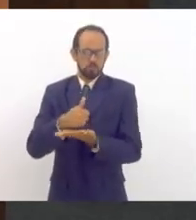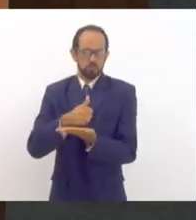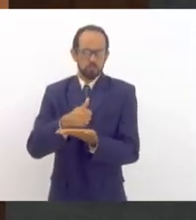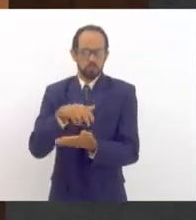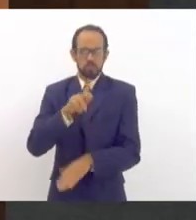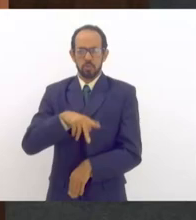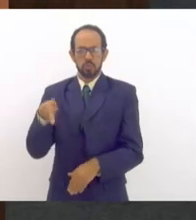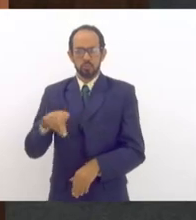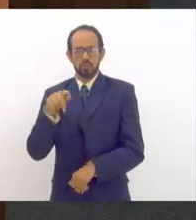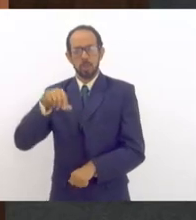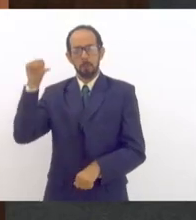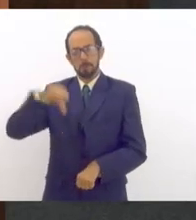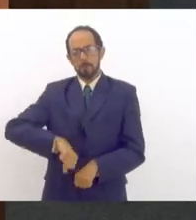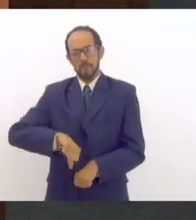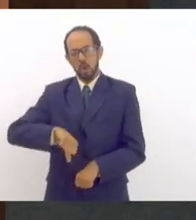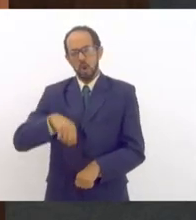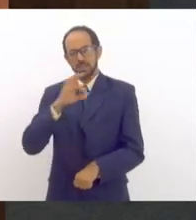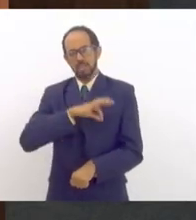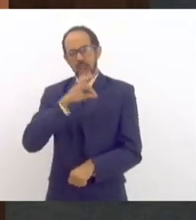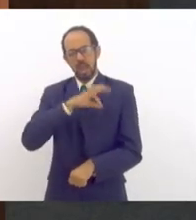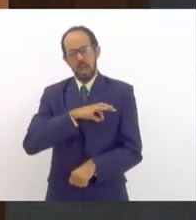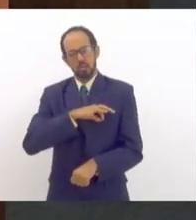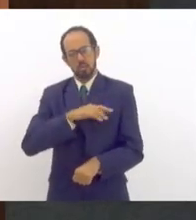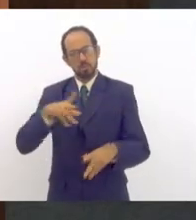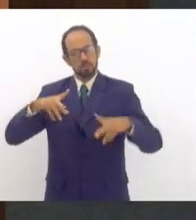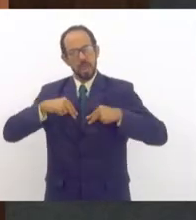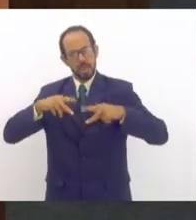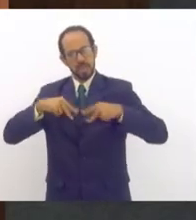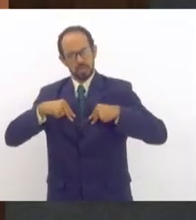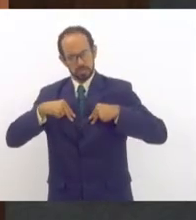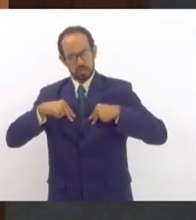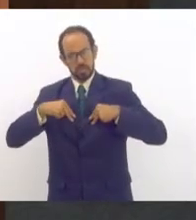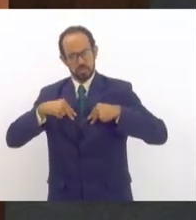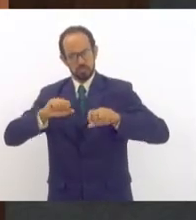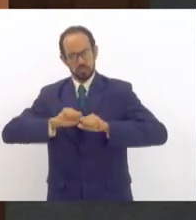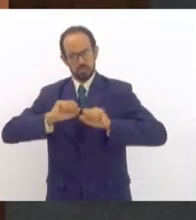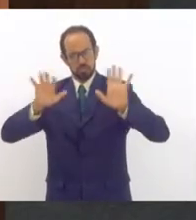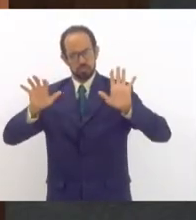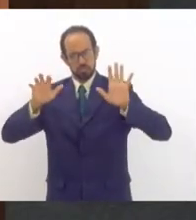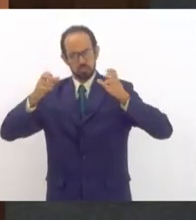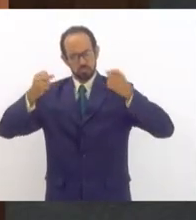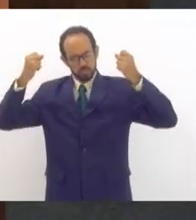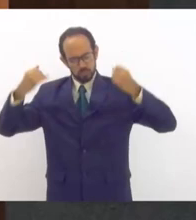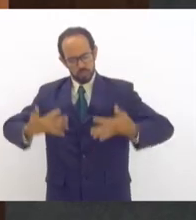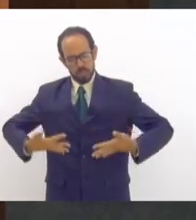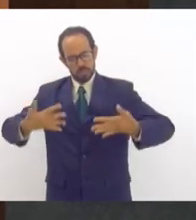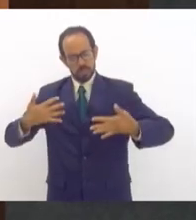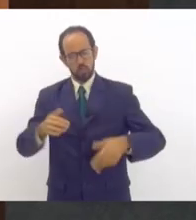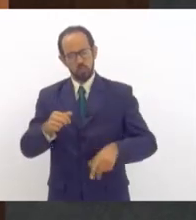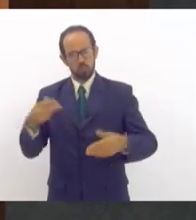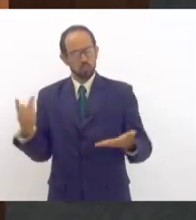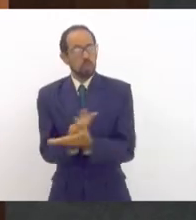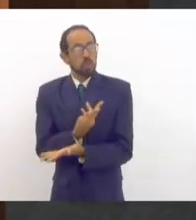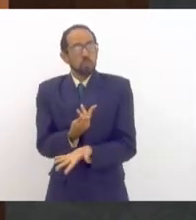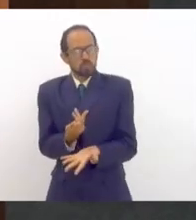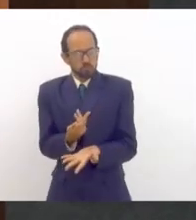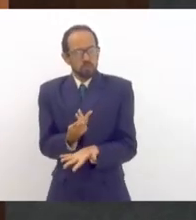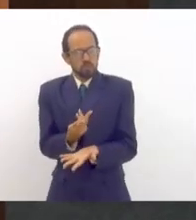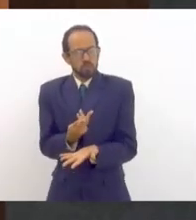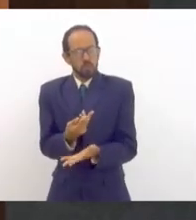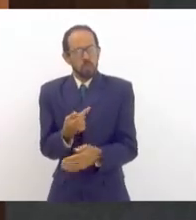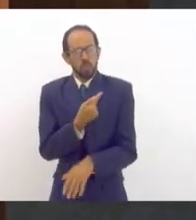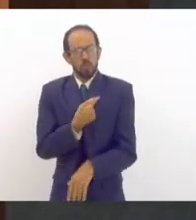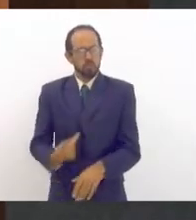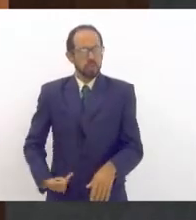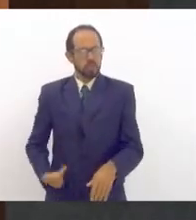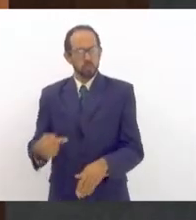salários do Brasil merecem uma um esclarecimento uma justificativa do governador do Estado do Rio